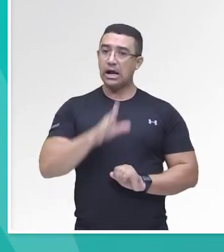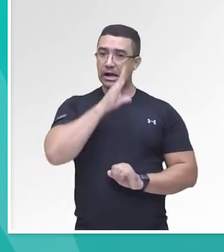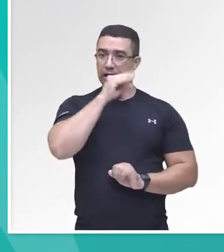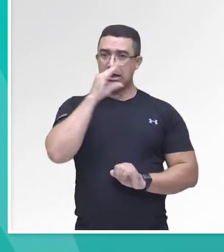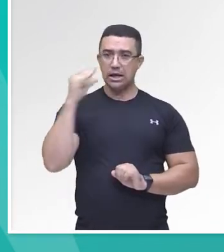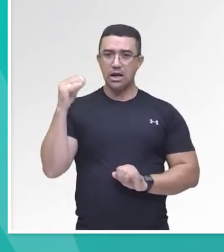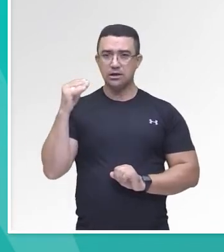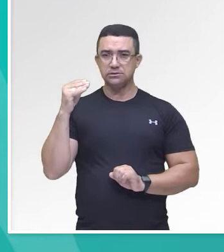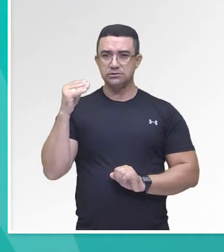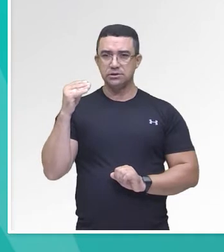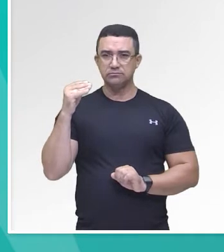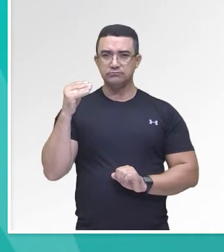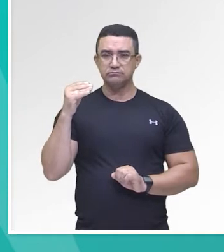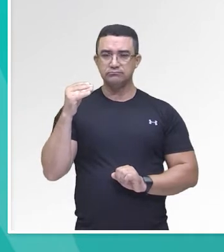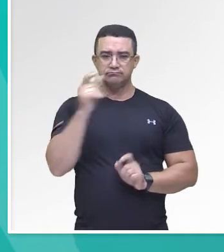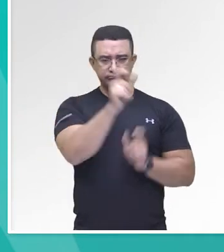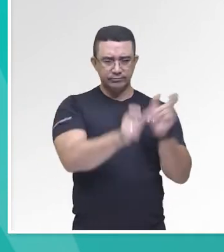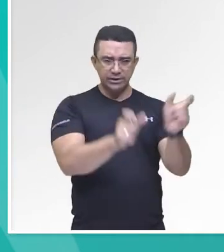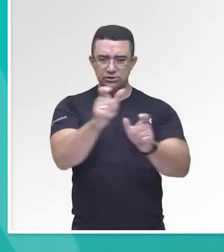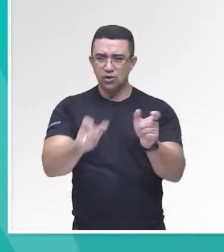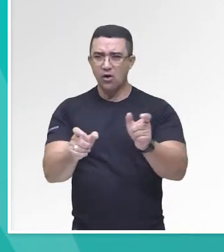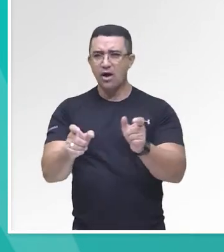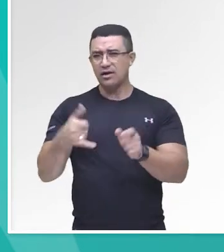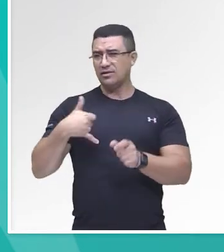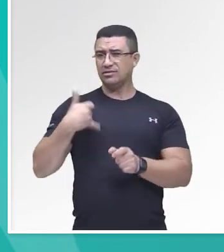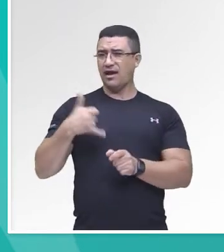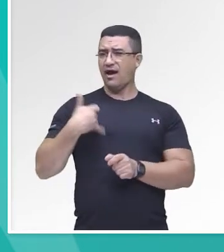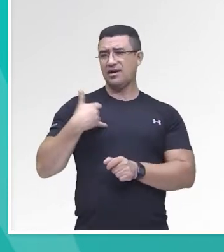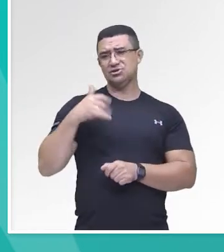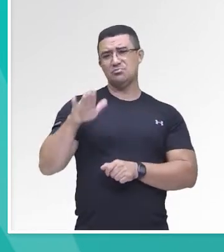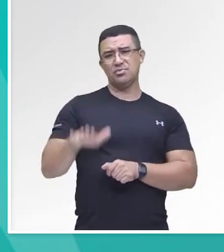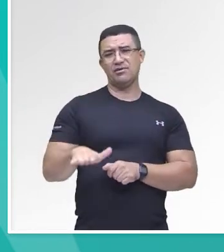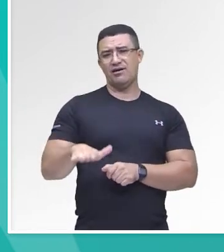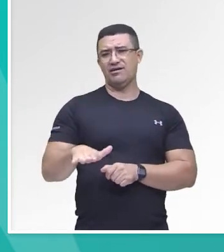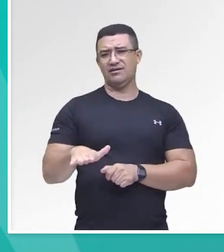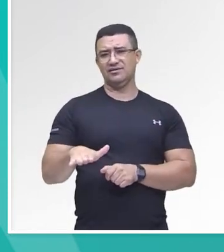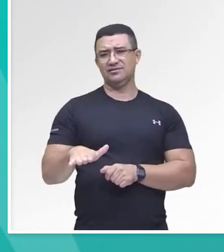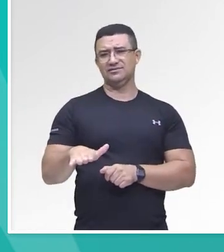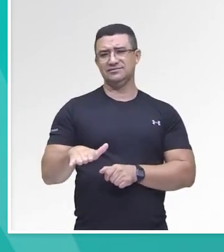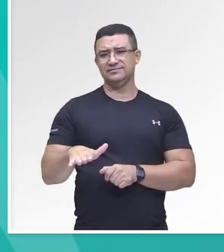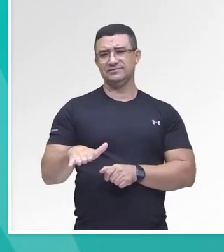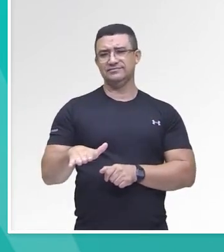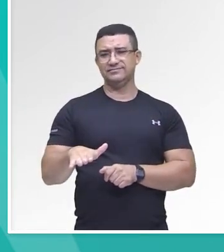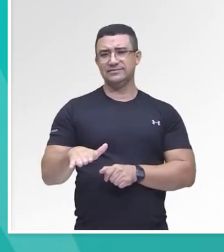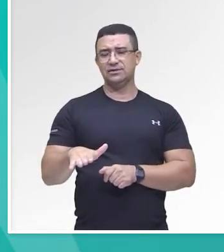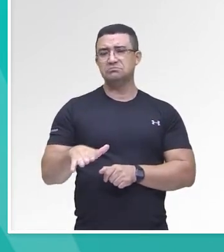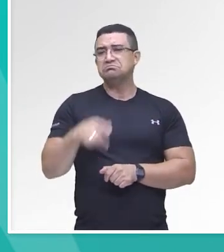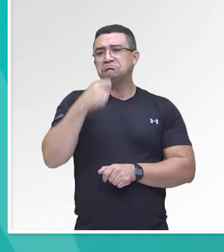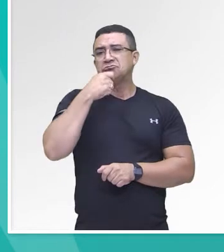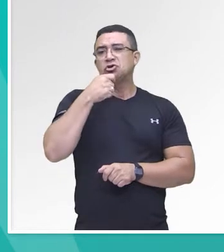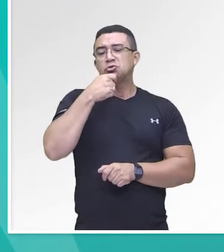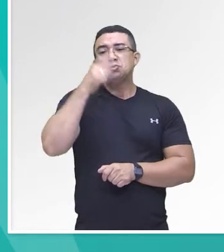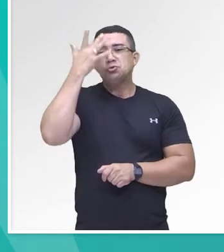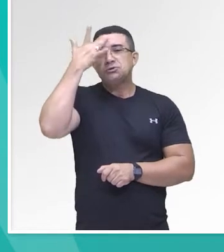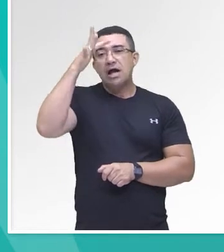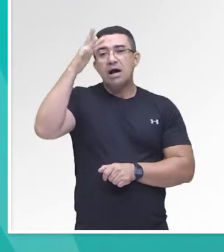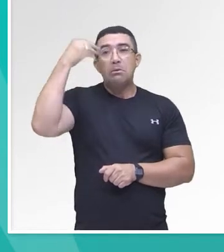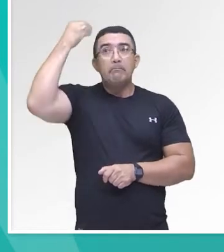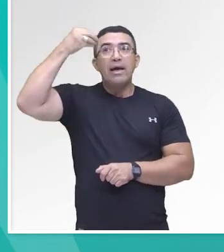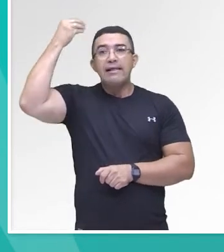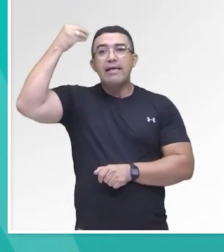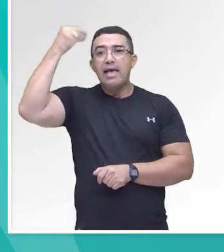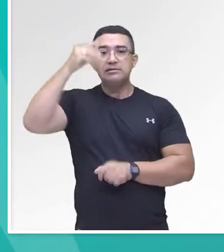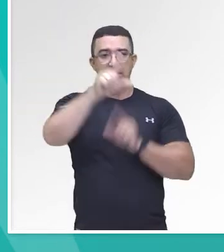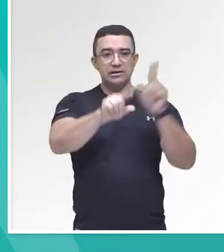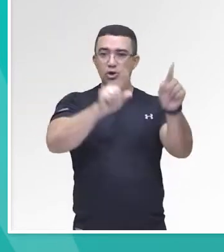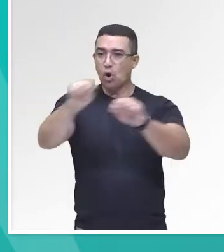crianças, esses indivíduos de pouca idade ou de idade pouco avançada, ainda não têm maturidade suficiente